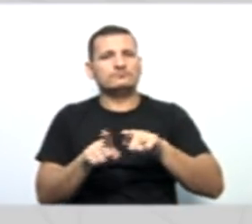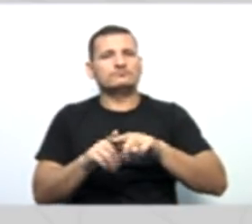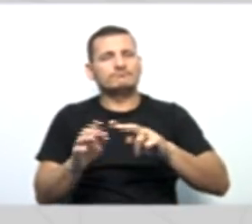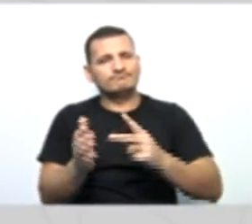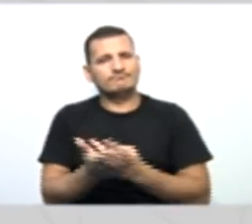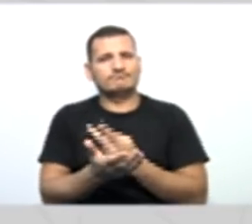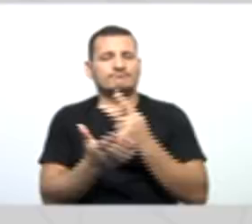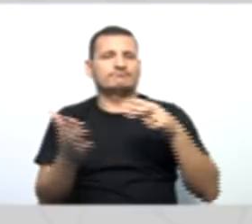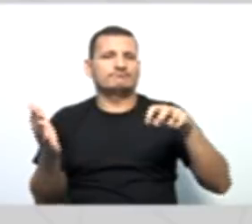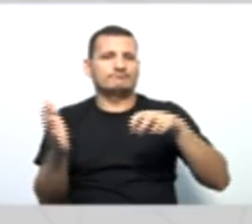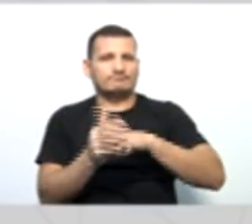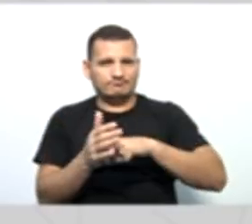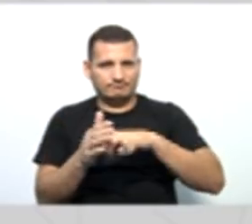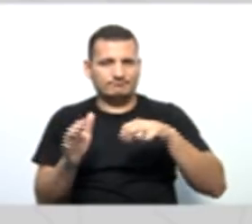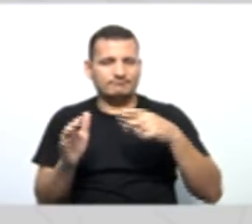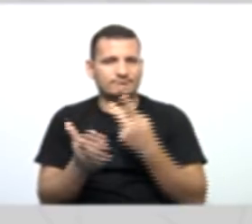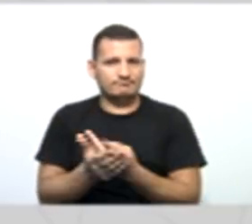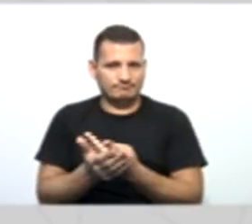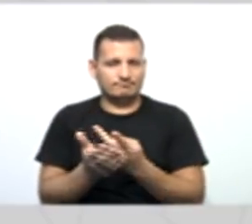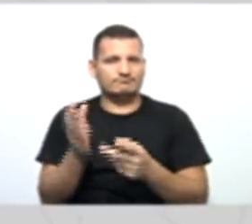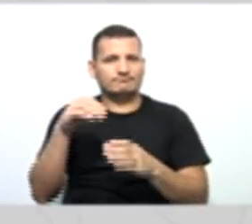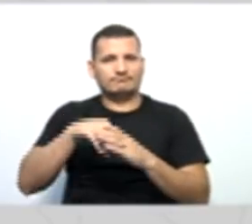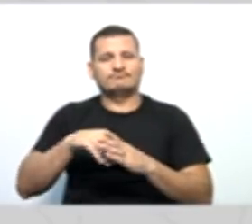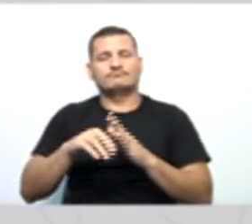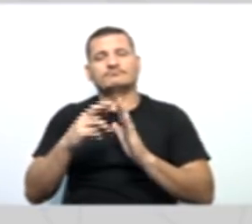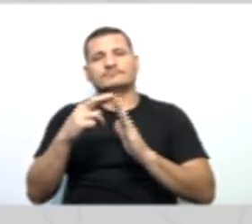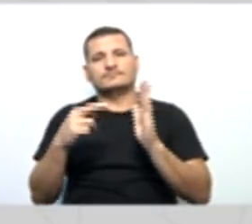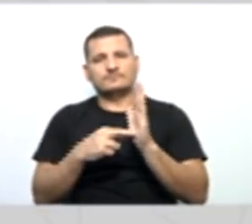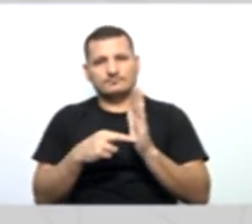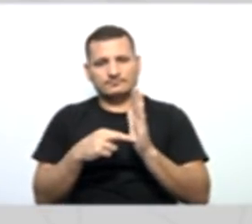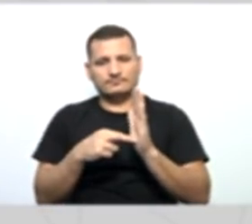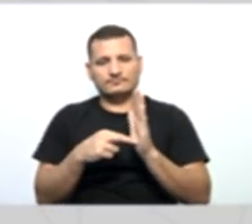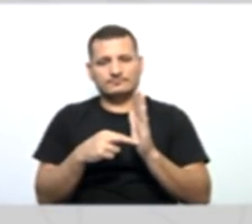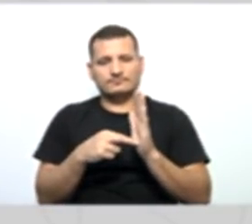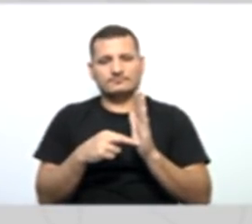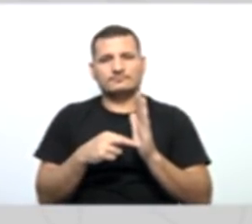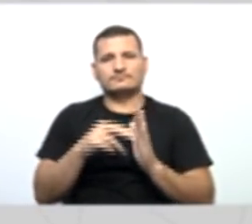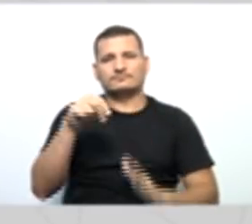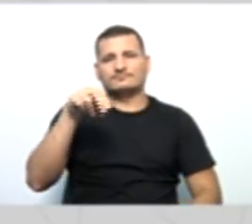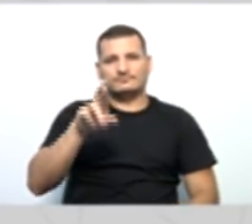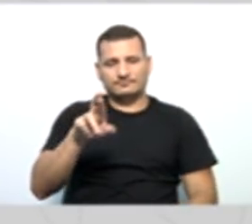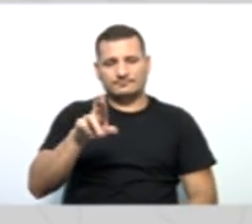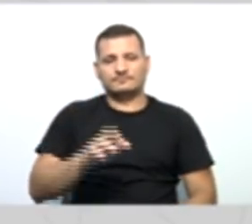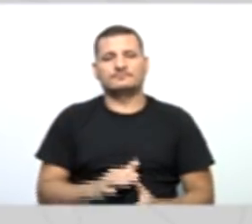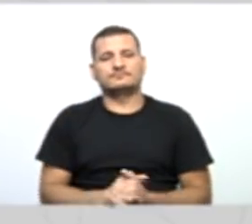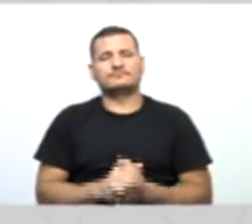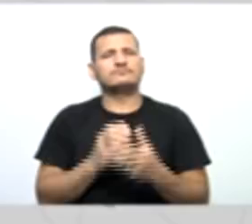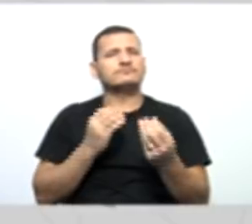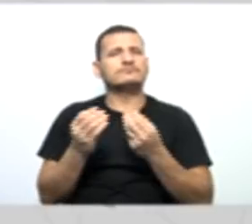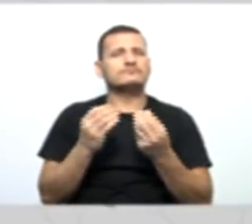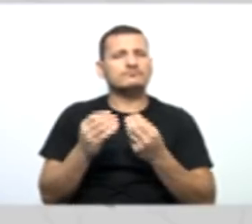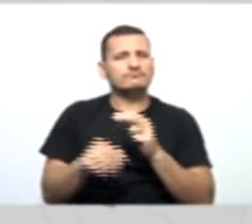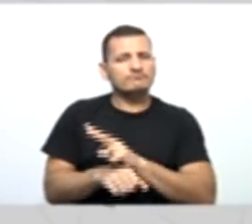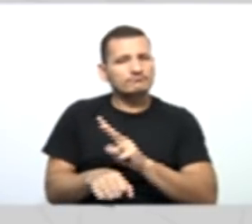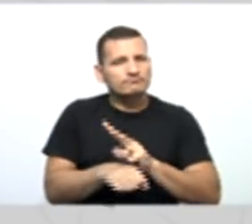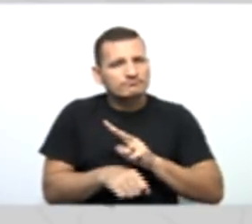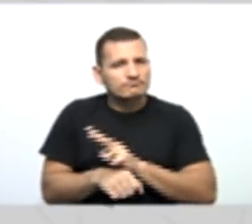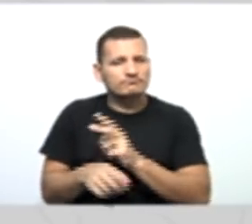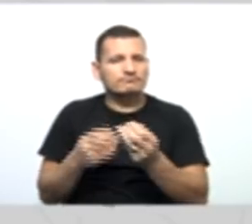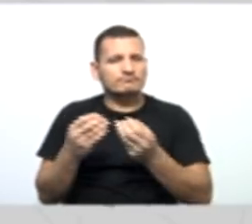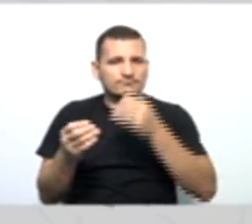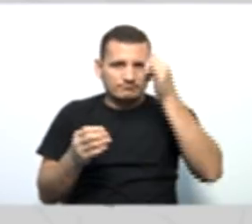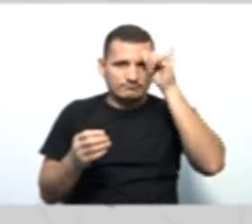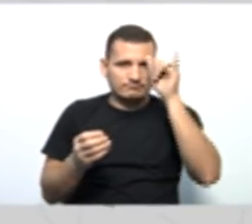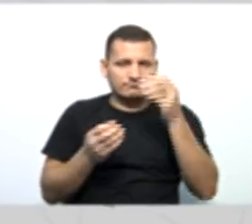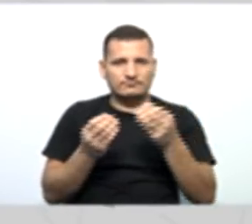trabalho previstos nas normas regulamentadoras, nas NRs. Como é que a gente previne, professor? Um exemplo